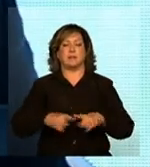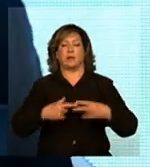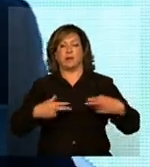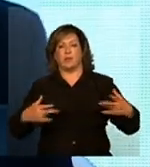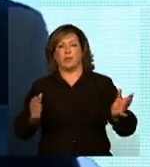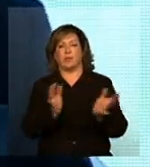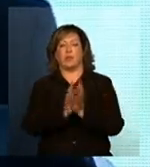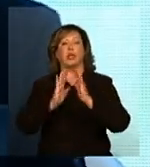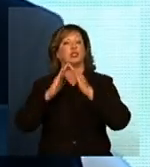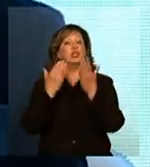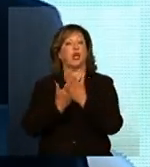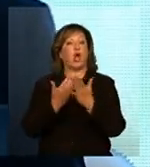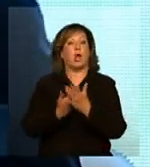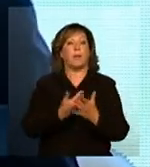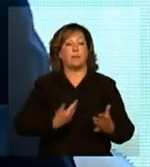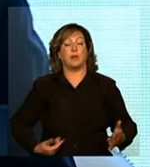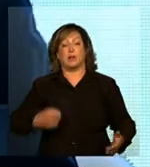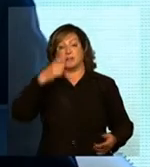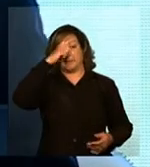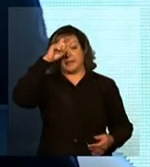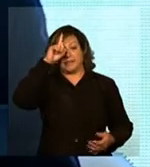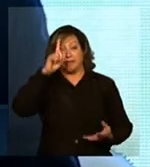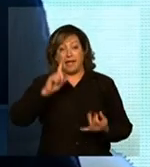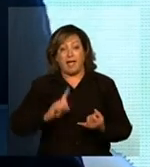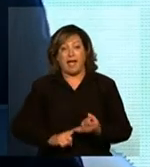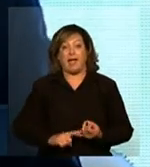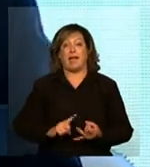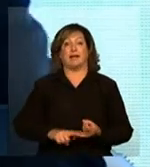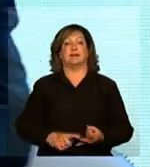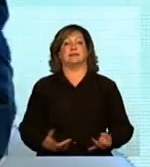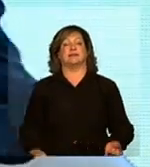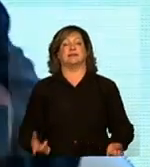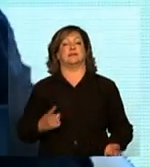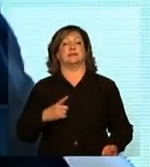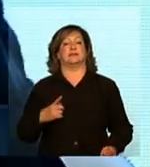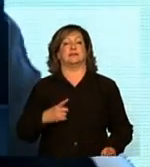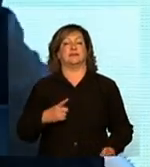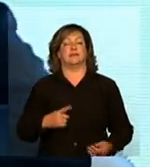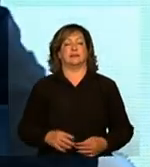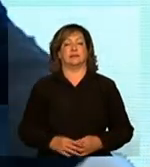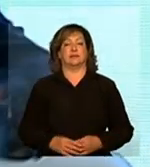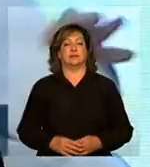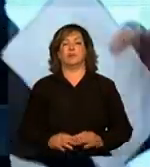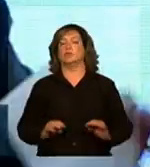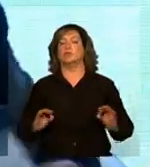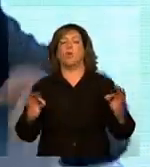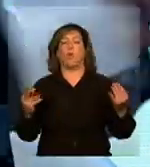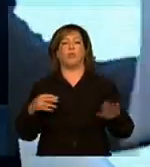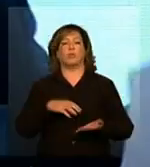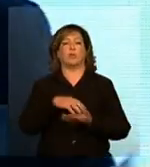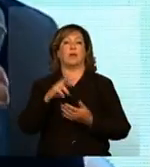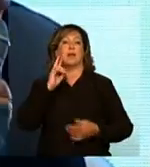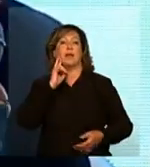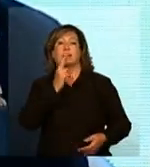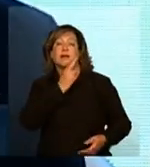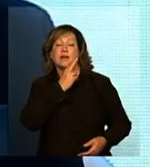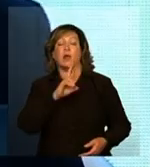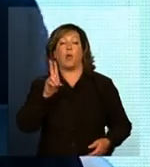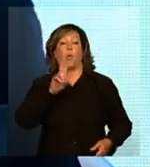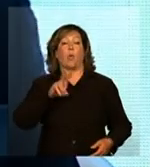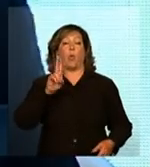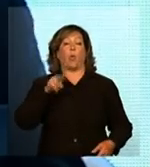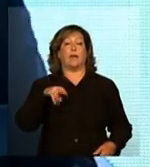públicos, escolas, hospitais, enfim, para todo um conjunto, restaurantes